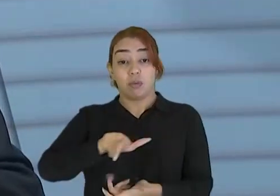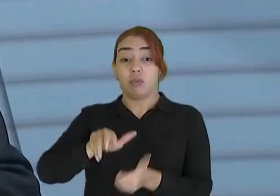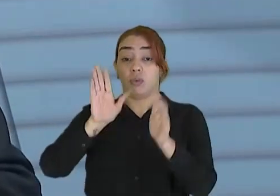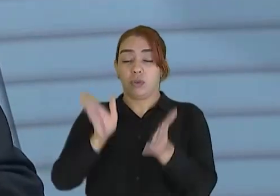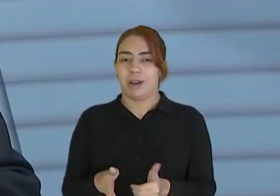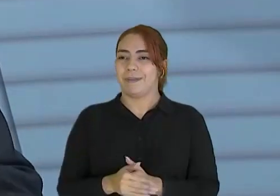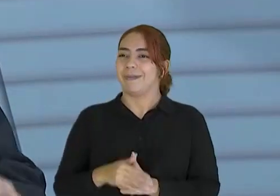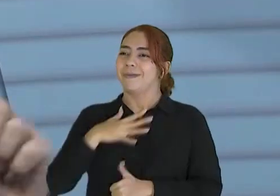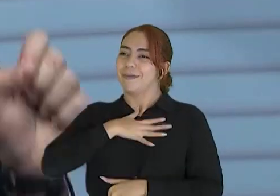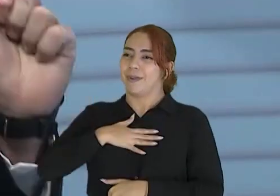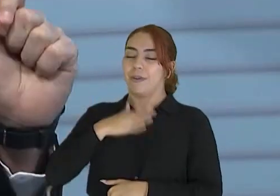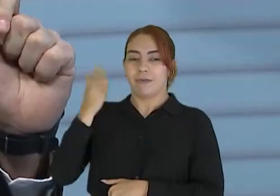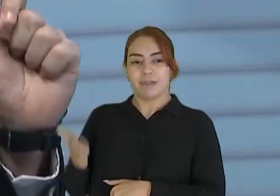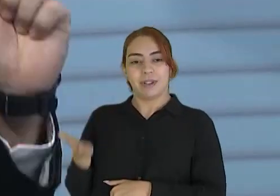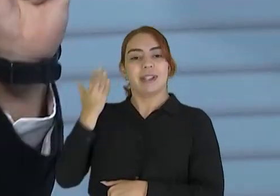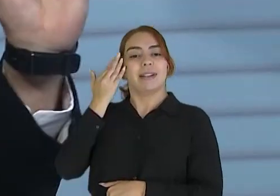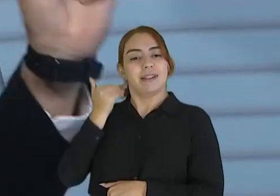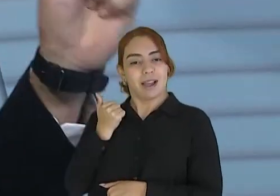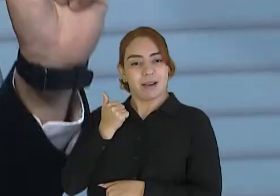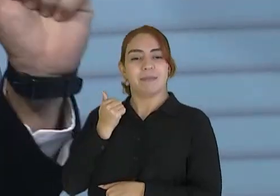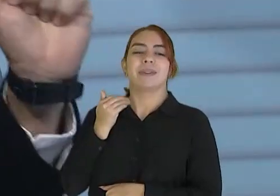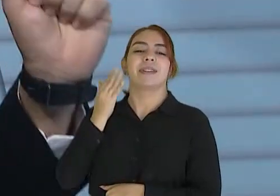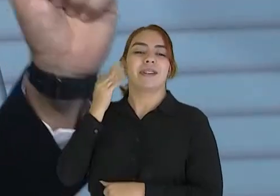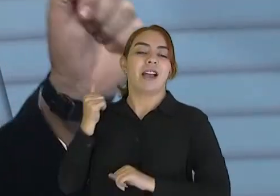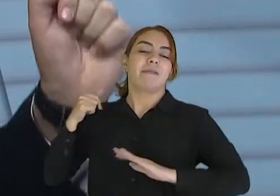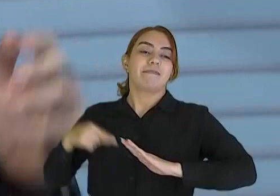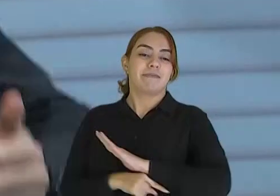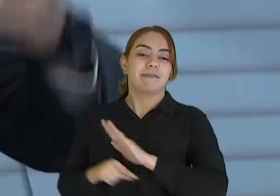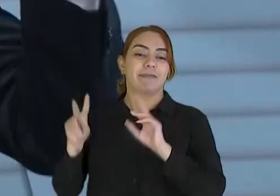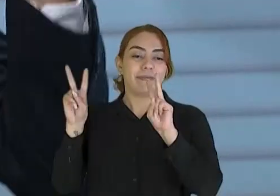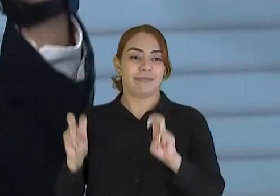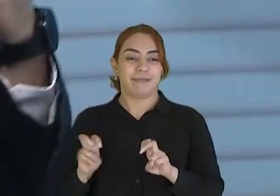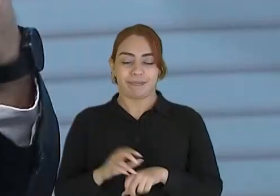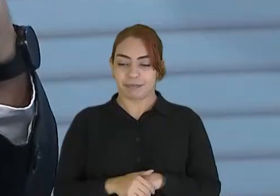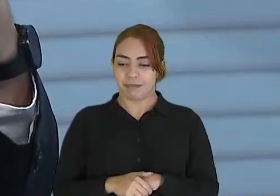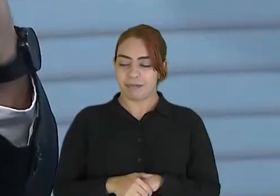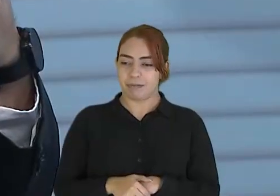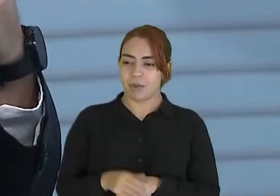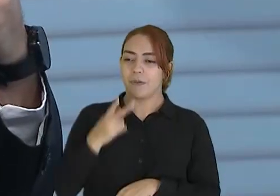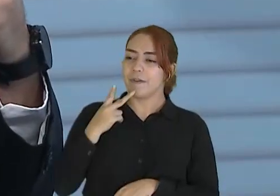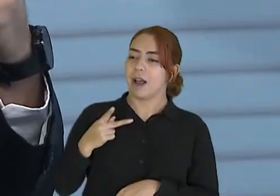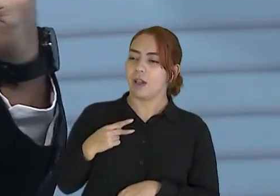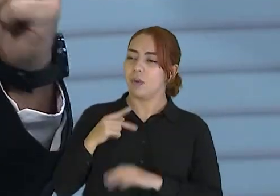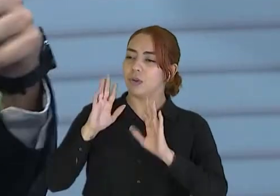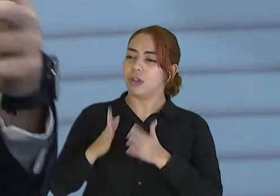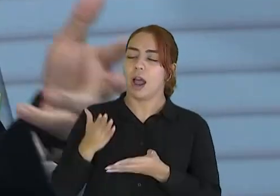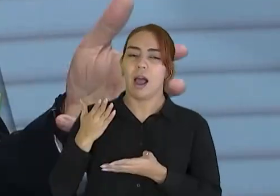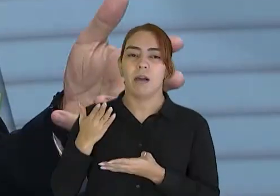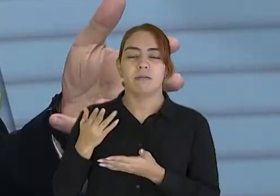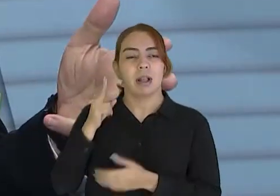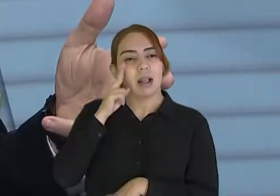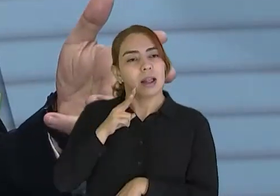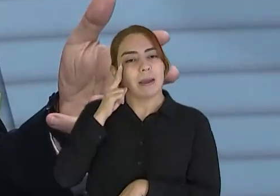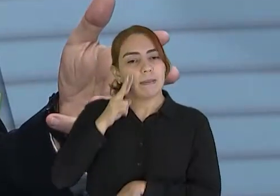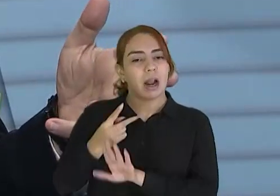bem antenado e sabe conduzir bem. Essa questão que você está falando já me remete a uma coisa do passado.